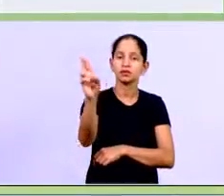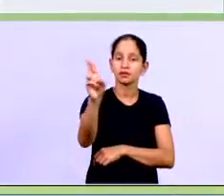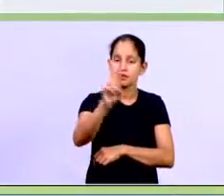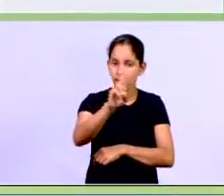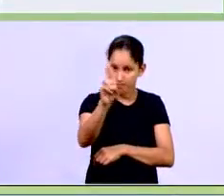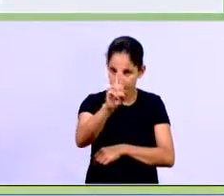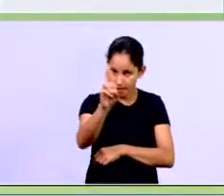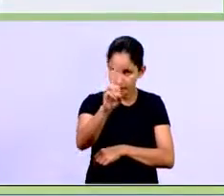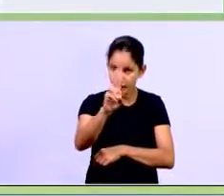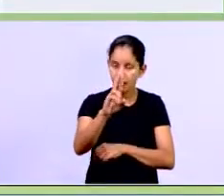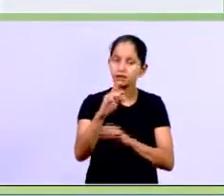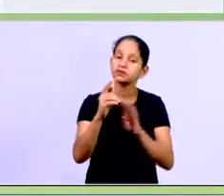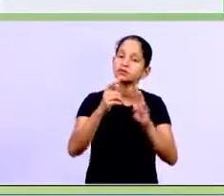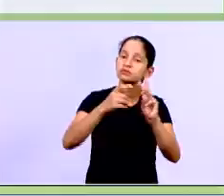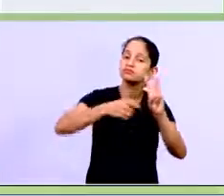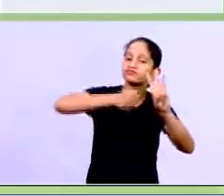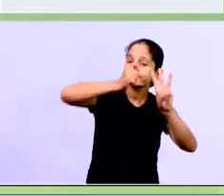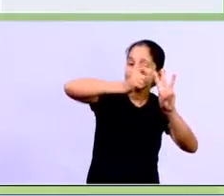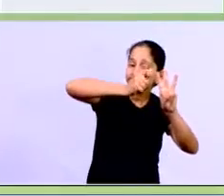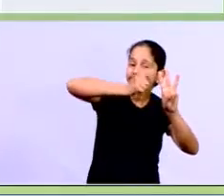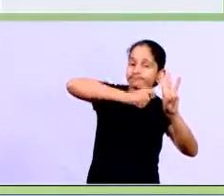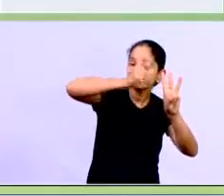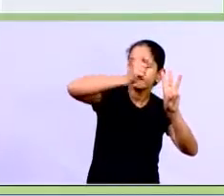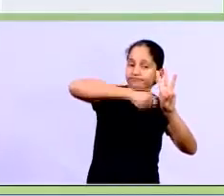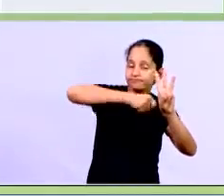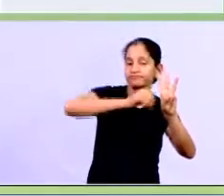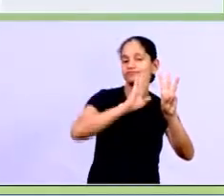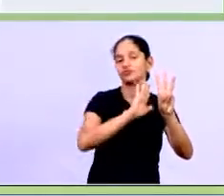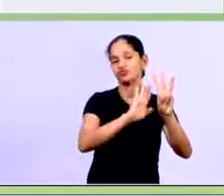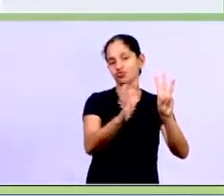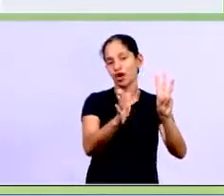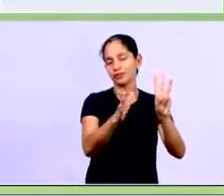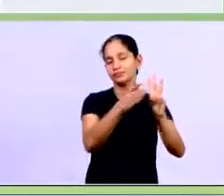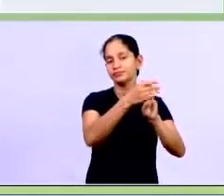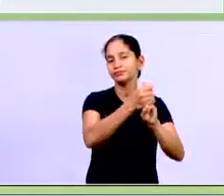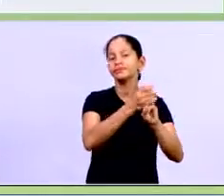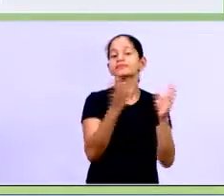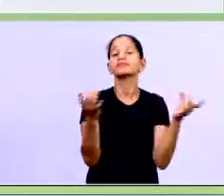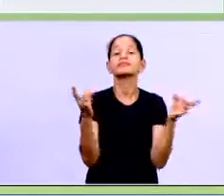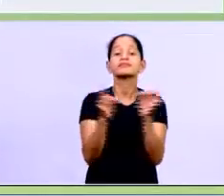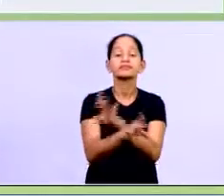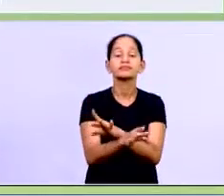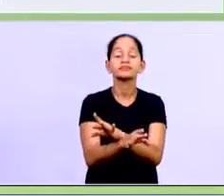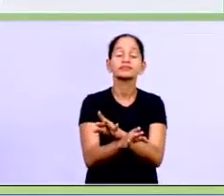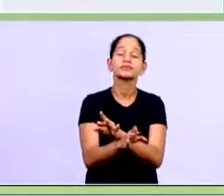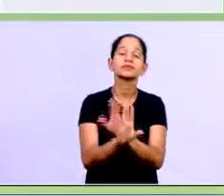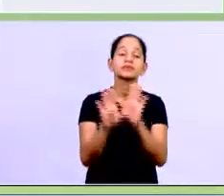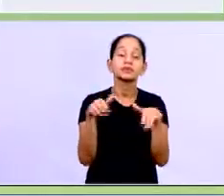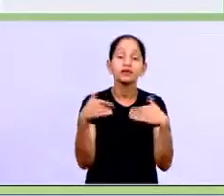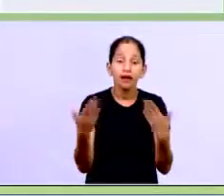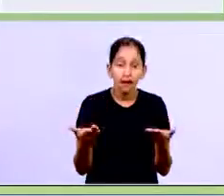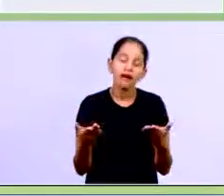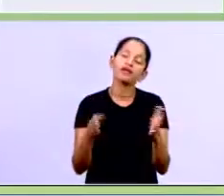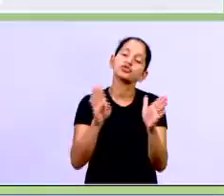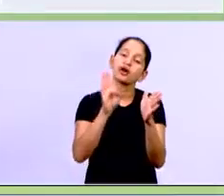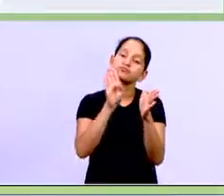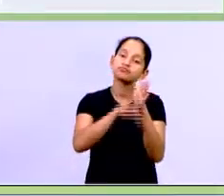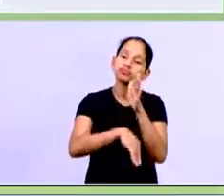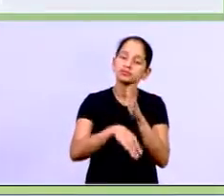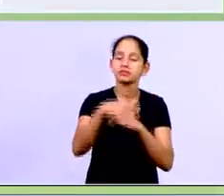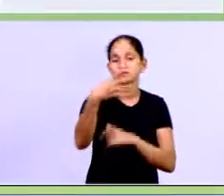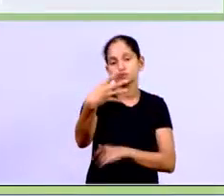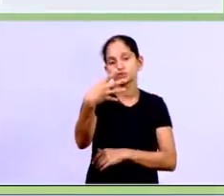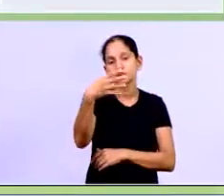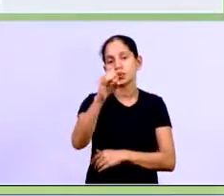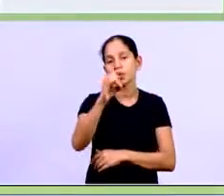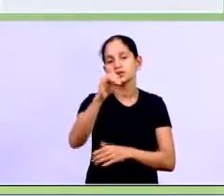Atualizo a minha dívida, não devo mais 400, porque desses 400 que eu devia, acabei de pagar R$200. Então, só